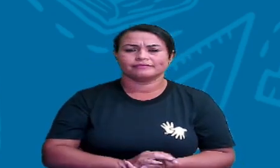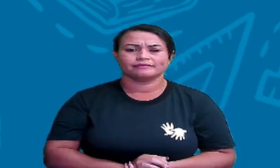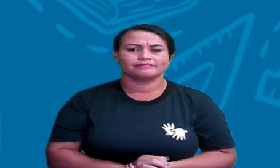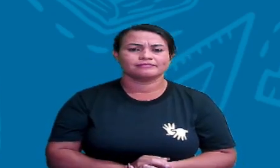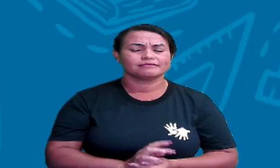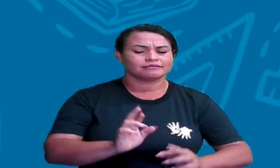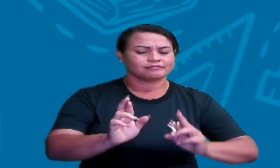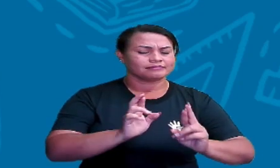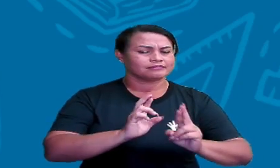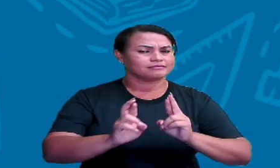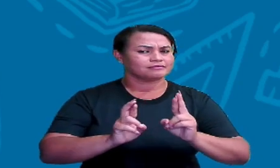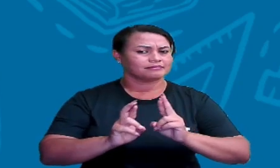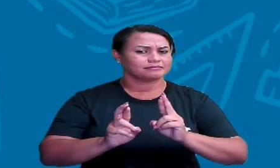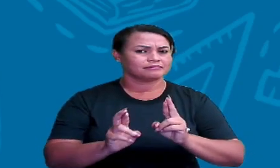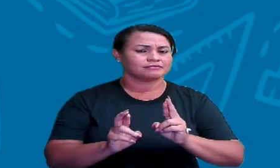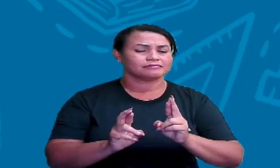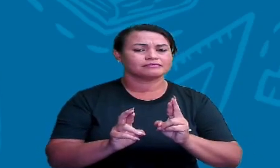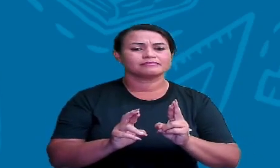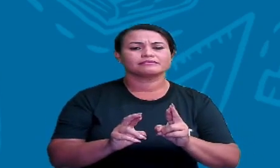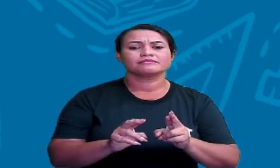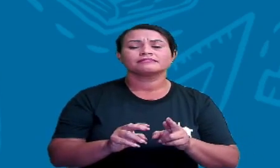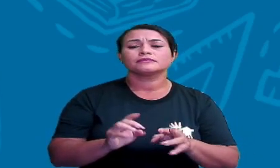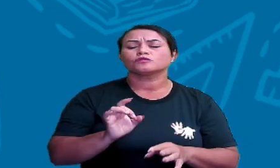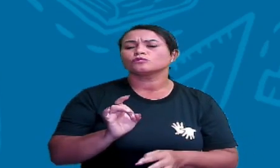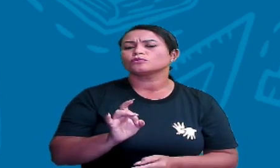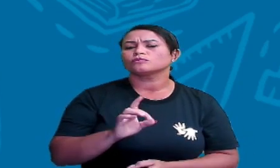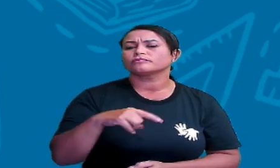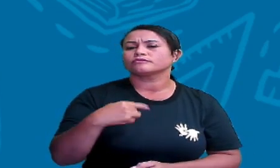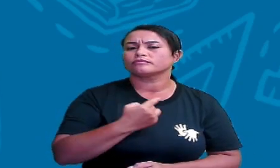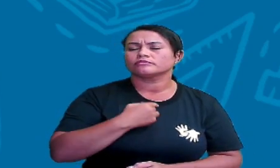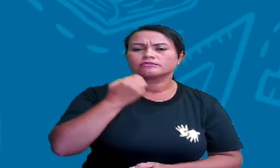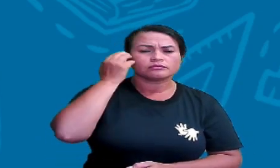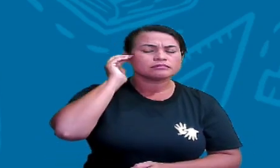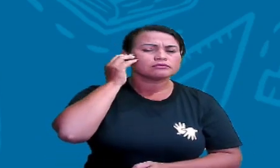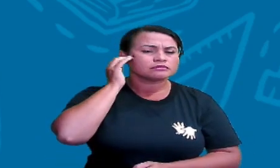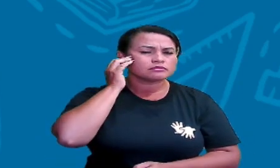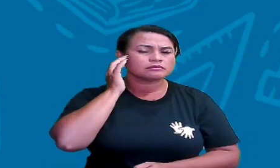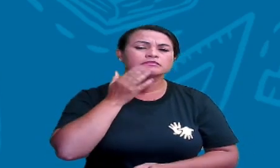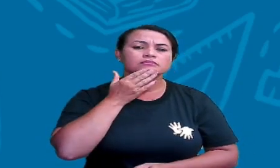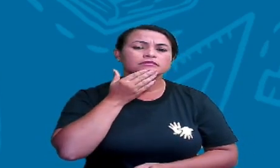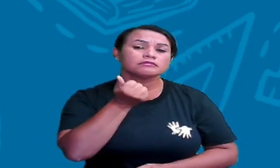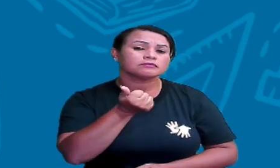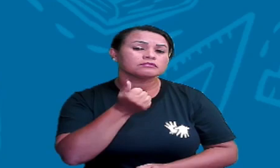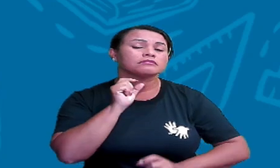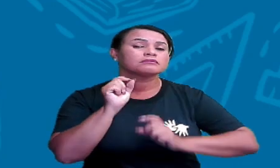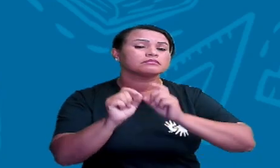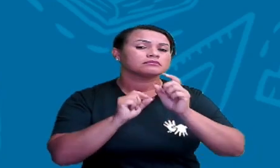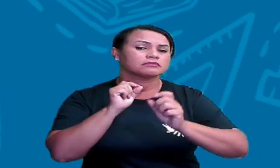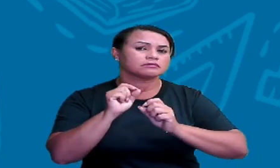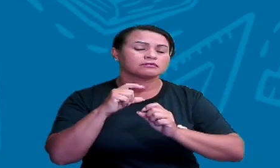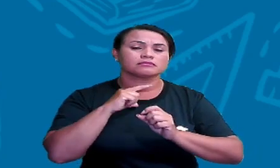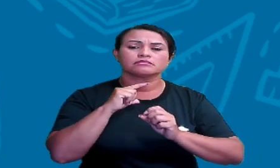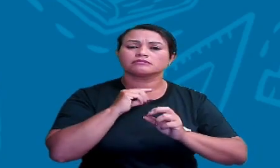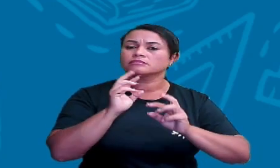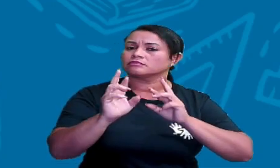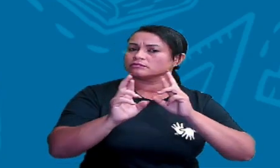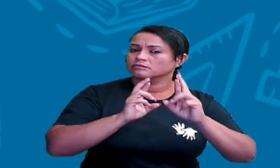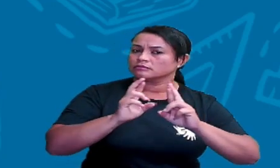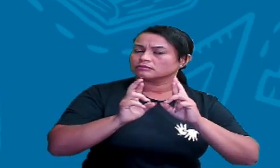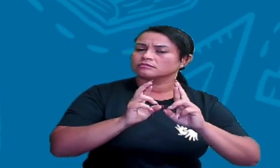essas relações. E aí, só para a gente sintetizar um pouquinho, nós temos as